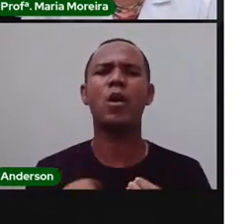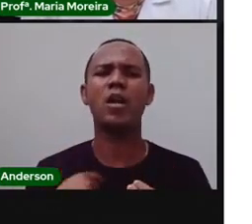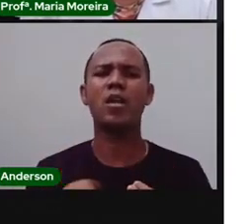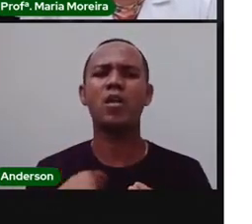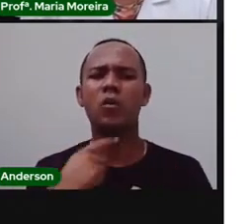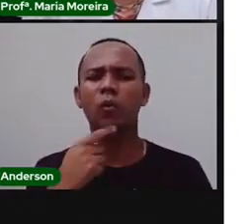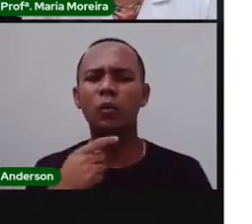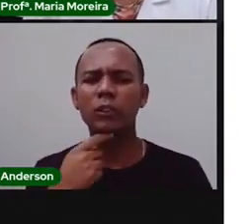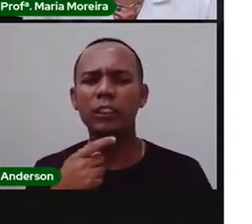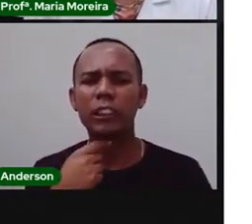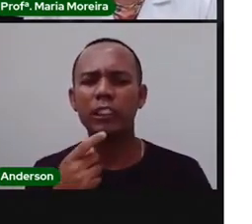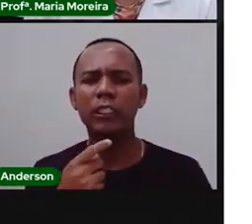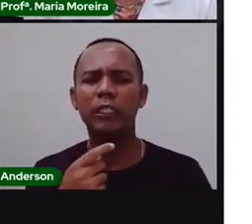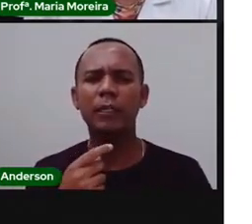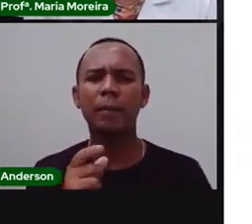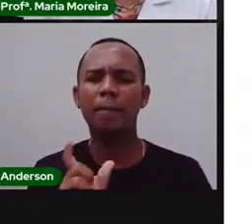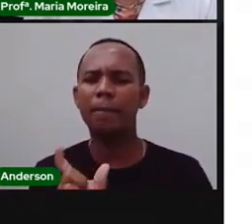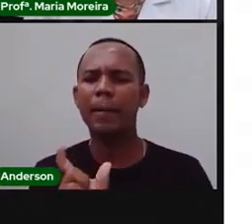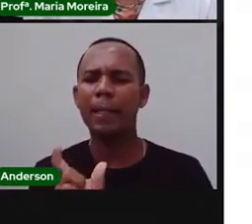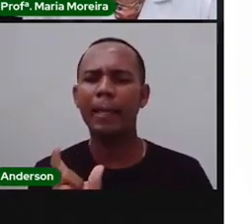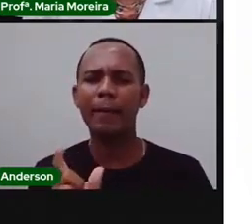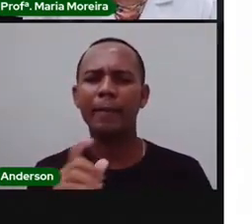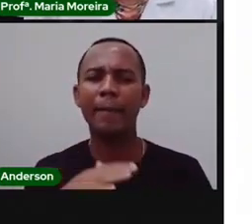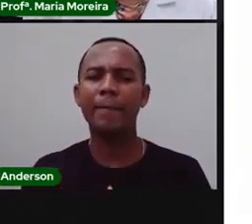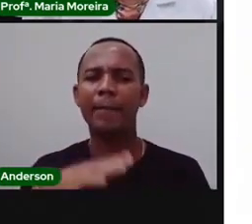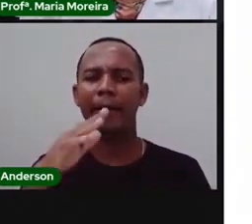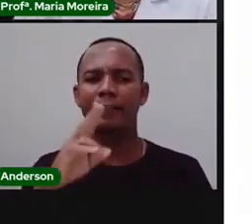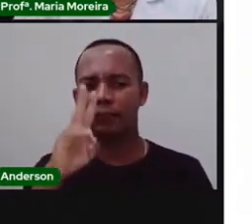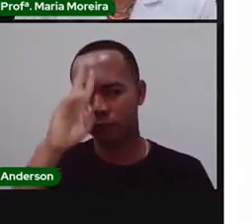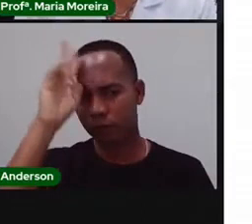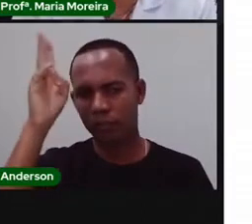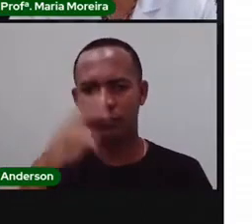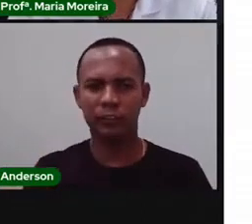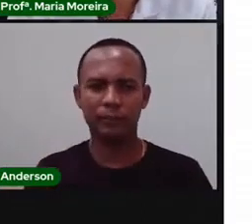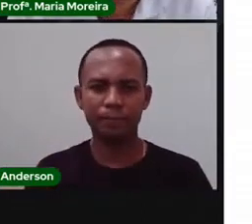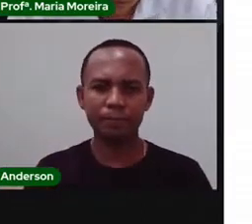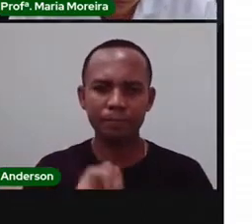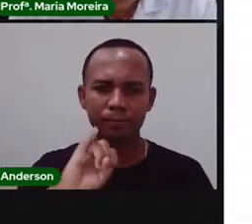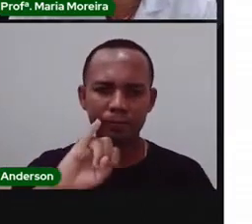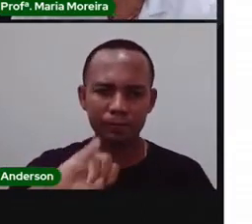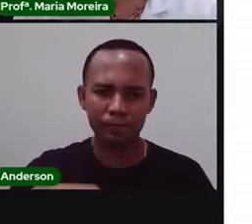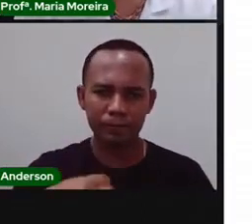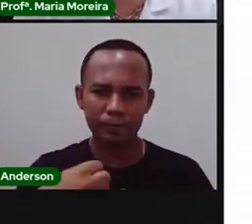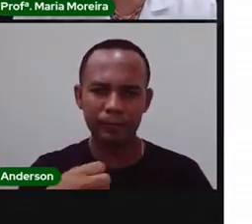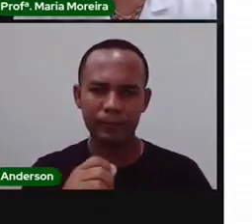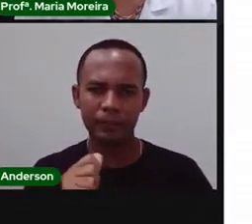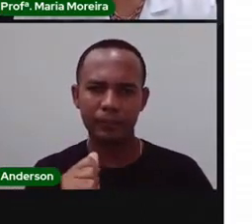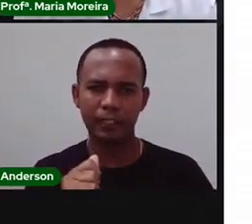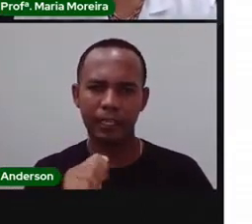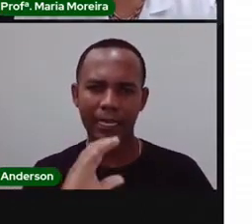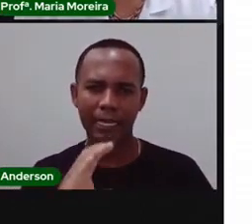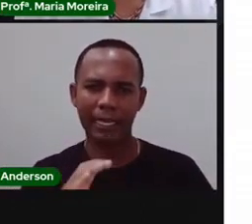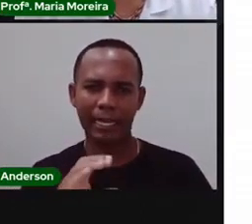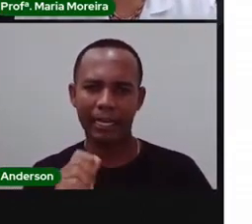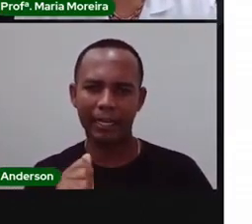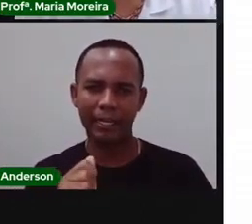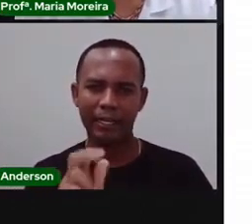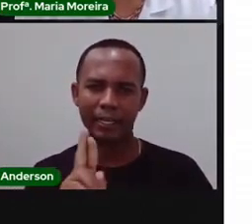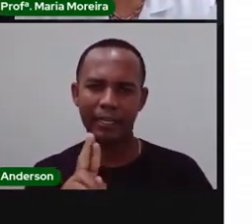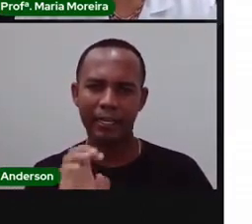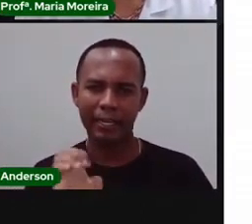descobrir qual é a parte mais forte? Se eu falo jacaré, jacaré,